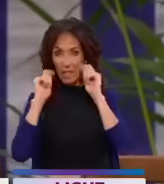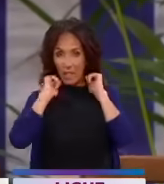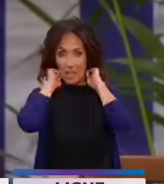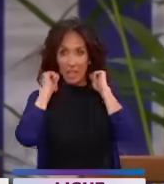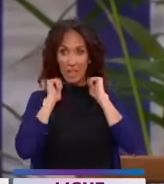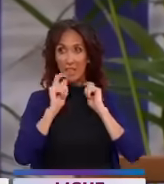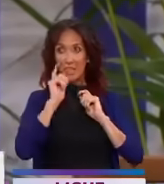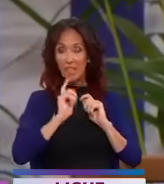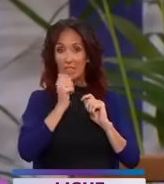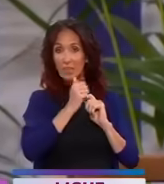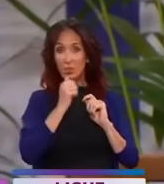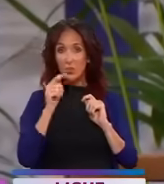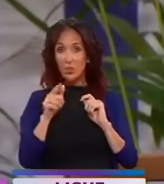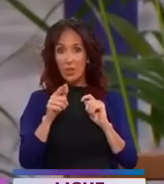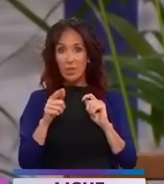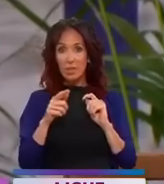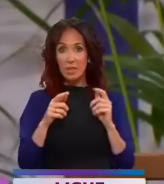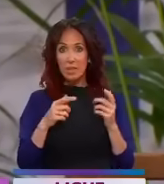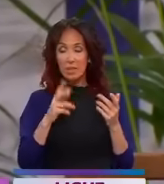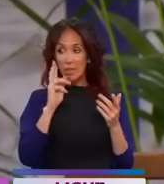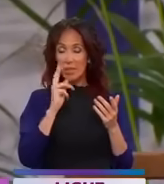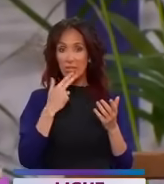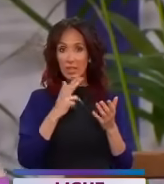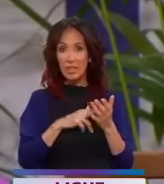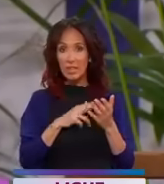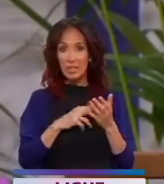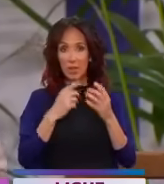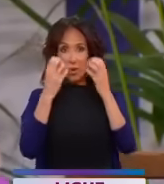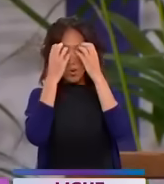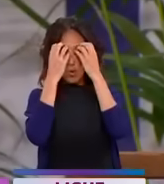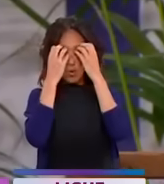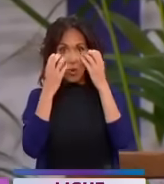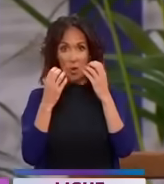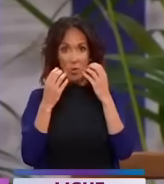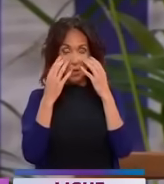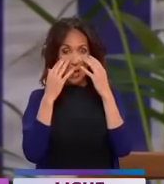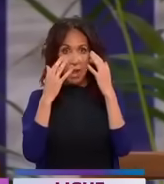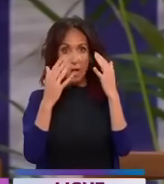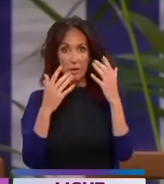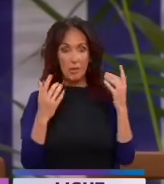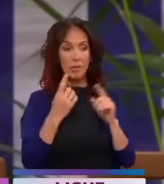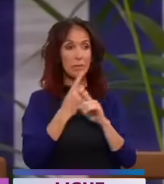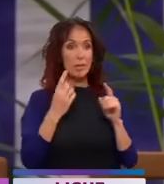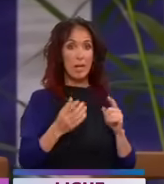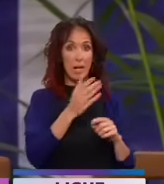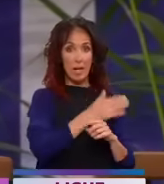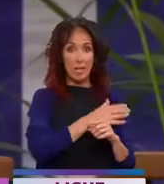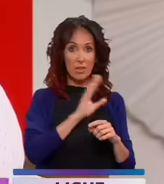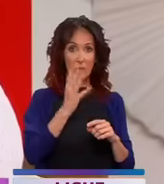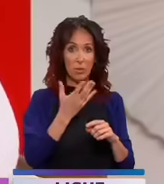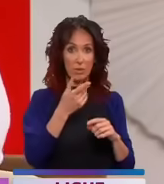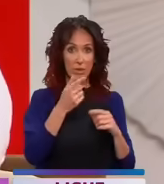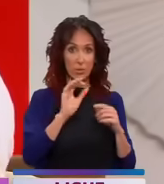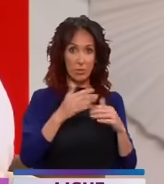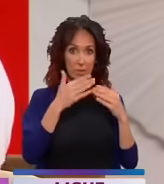a sofrer. Nós já está a ver que ela é verdade. Aqueles olhos cheios de lágrimas. Mas sabes porque é que elas não tiveram? Porque antes disto acontecer, logo no